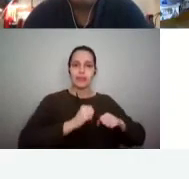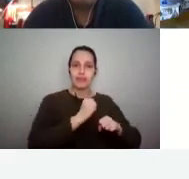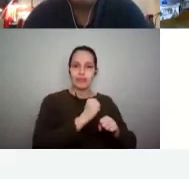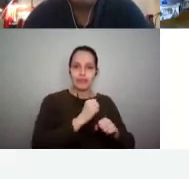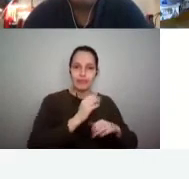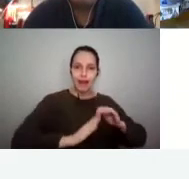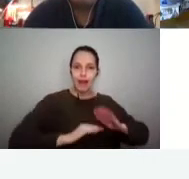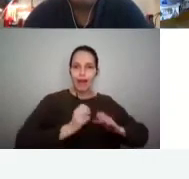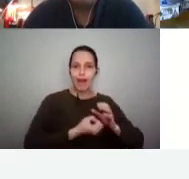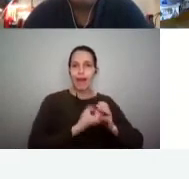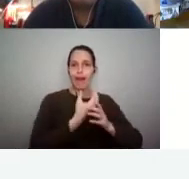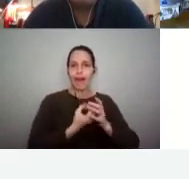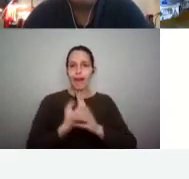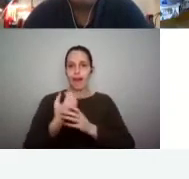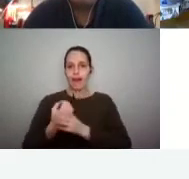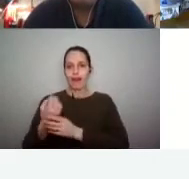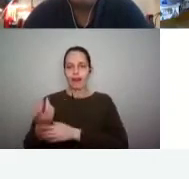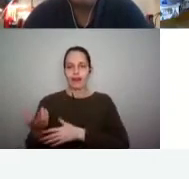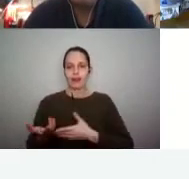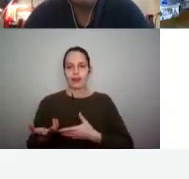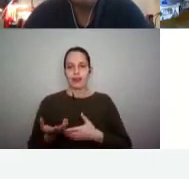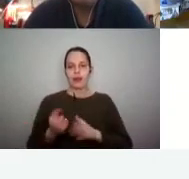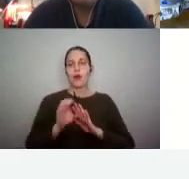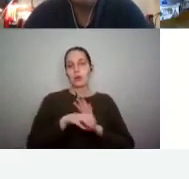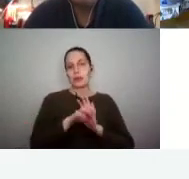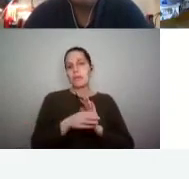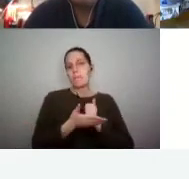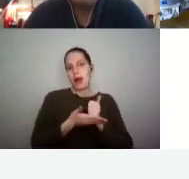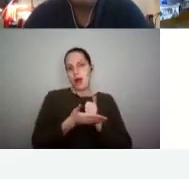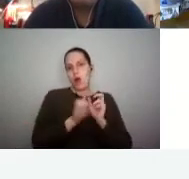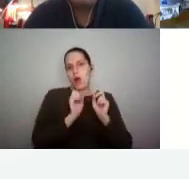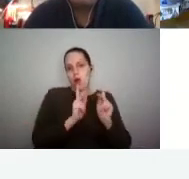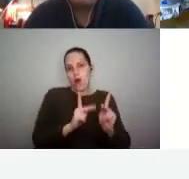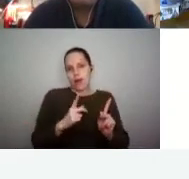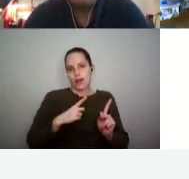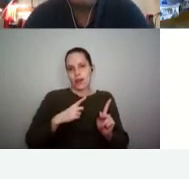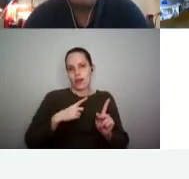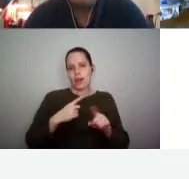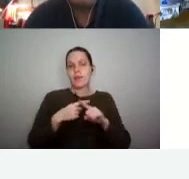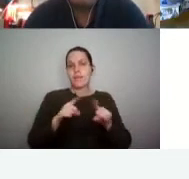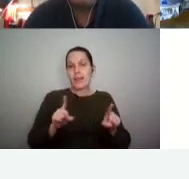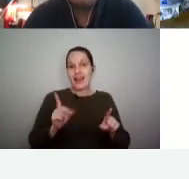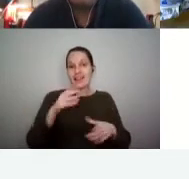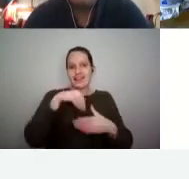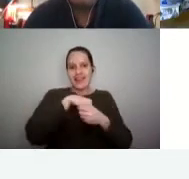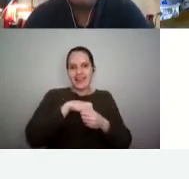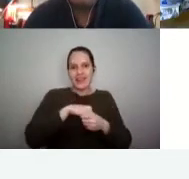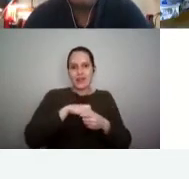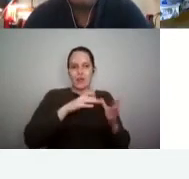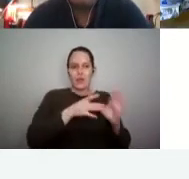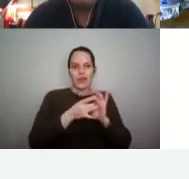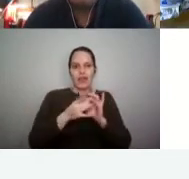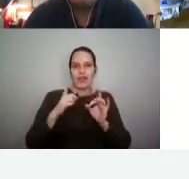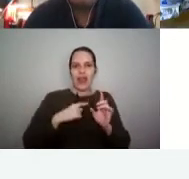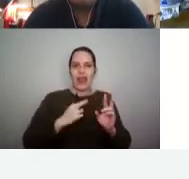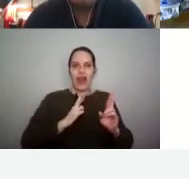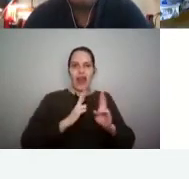básicos, mas a cada vez é uma relação entre pessoas. E por isso que é tão importante a